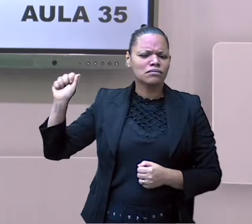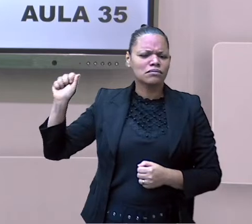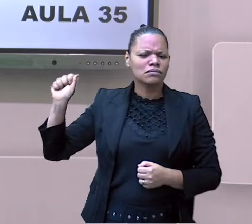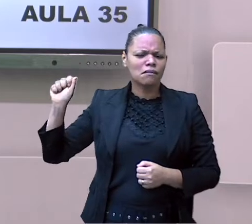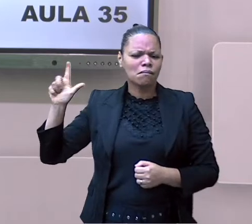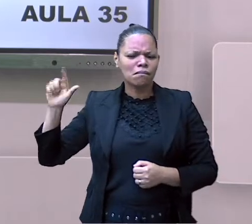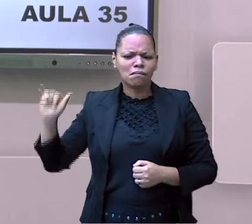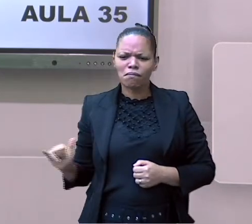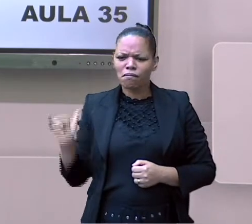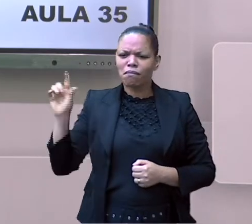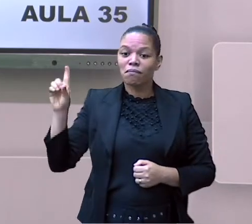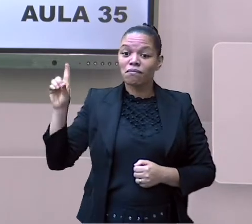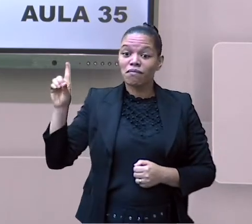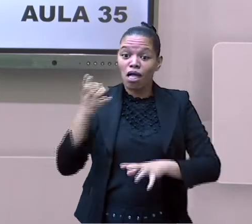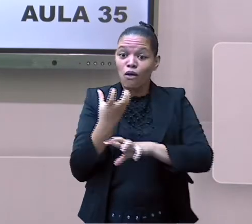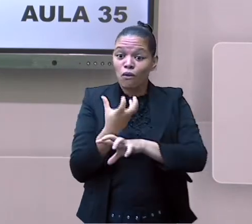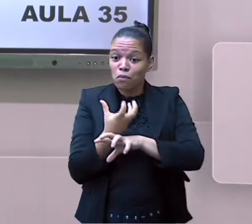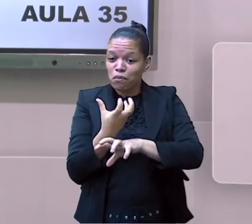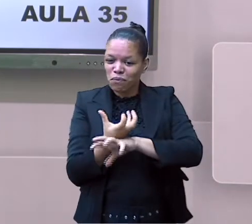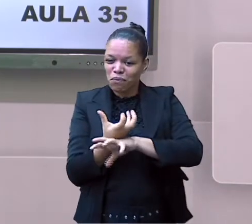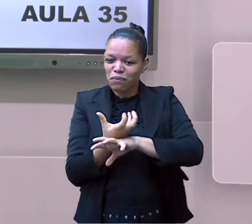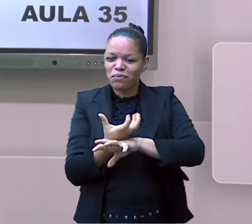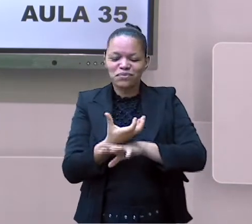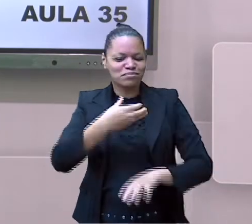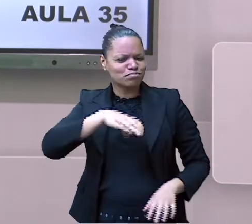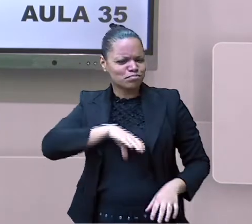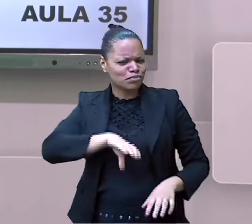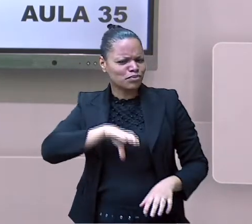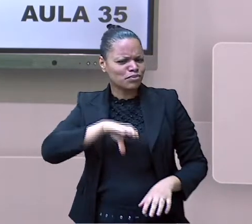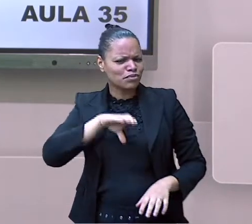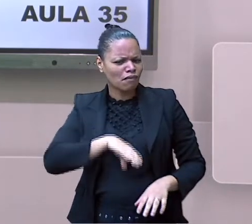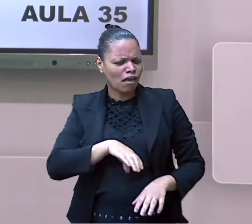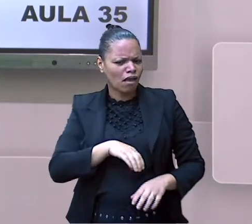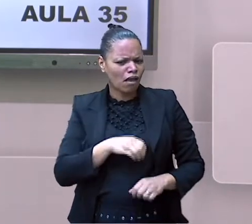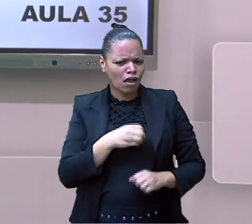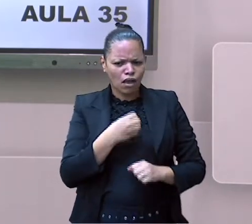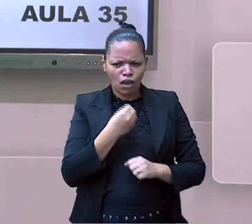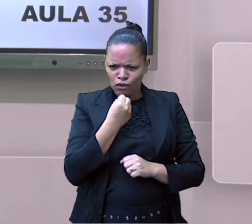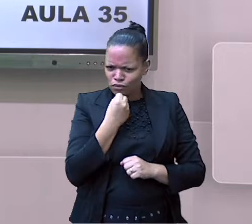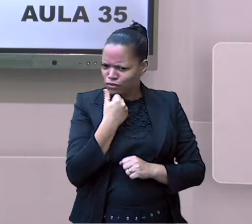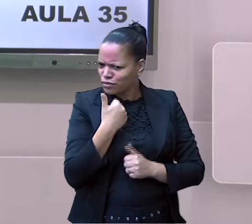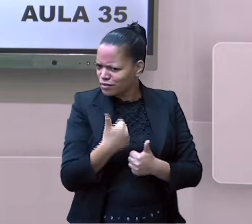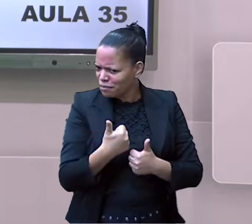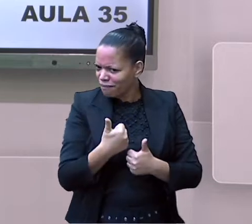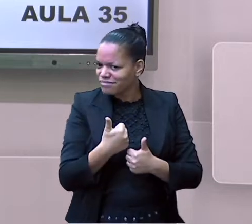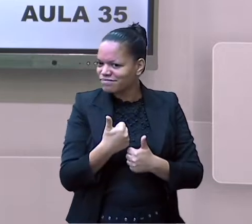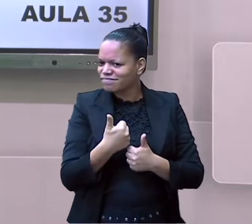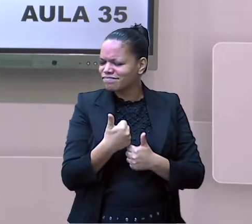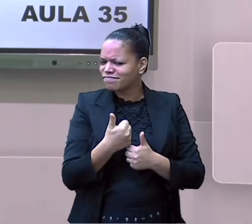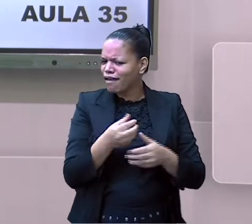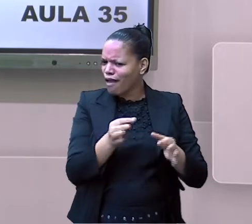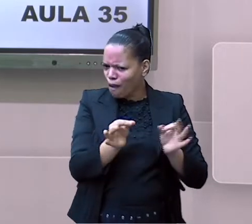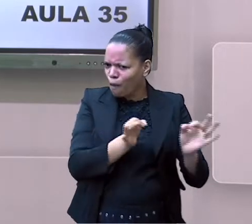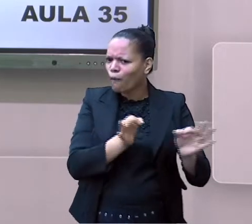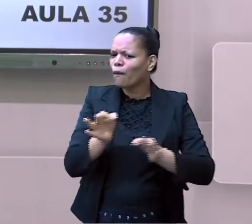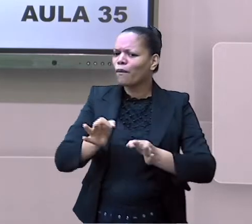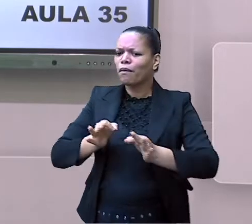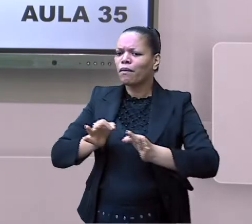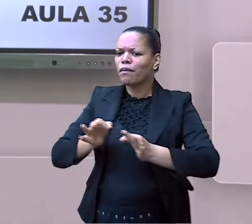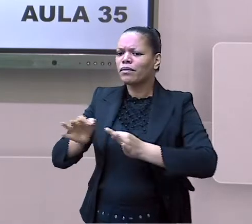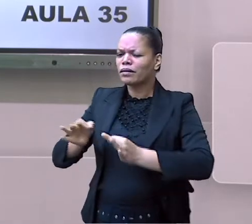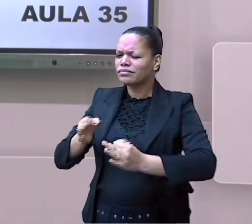Tudo bem com vocês? Já estão preparados para a nossa aula de número 35 com o